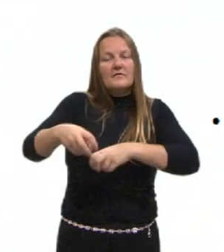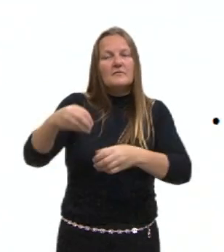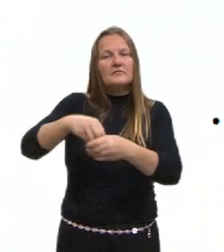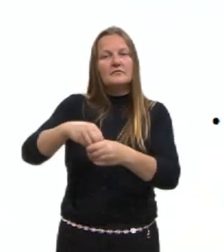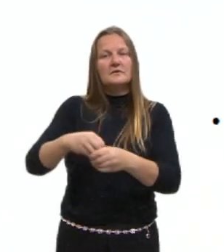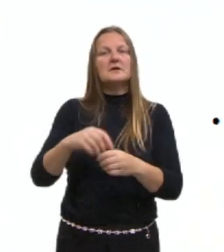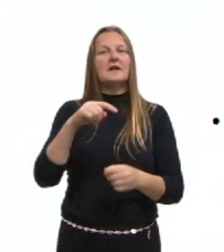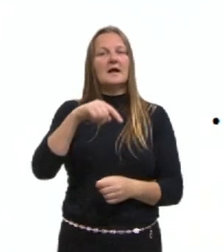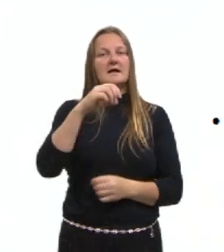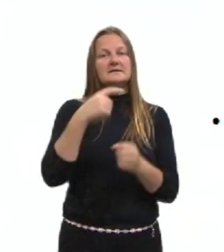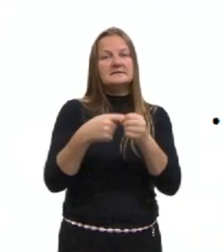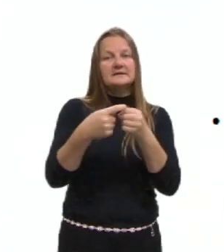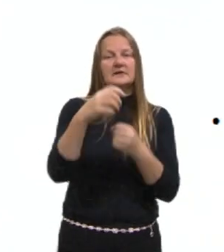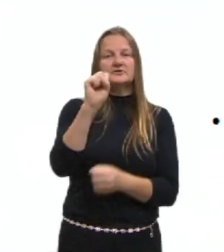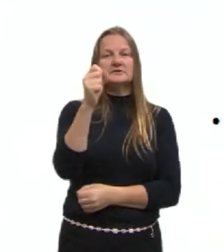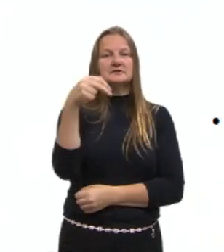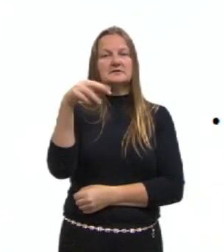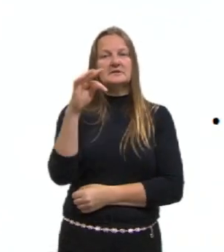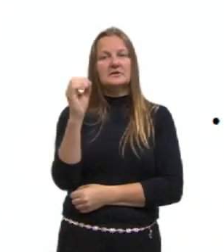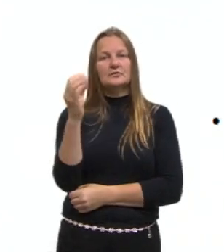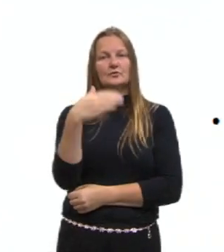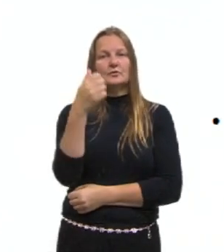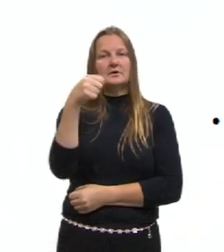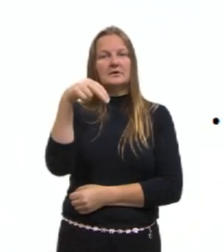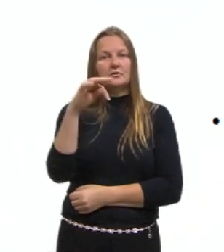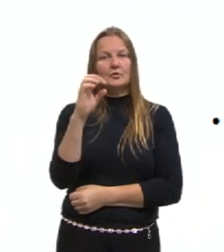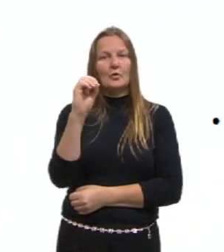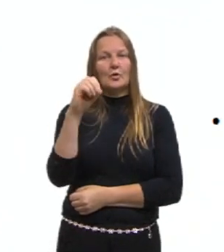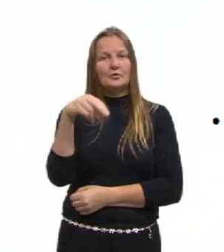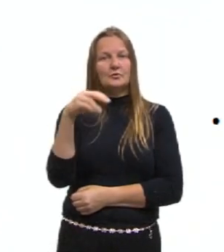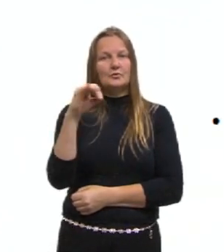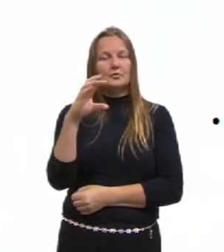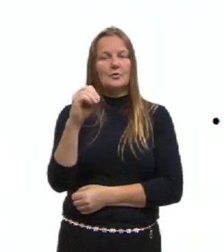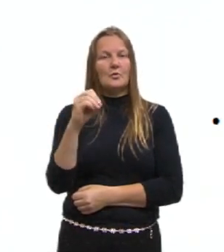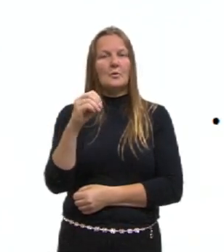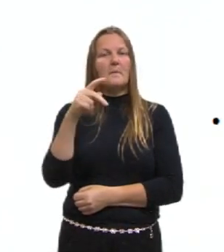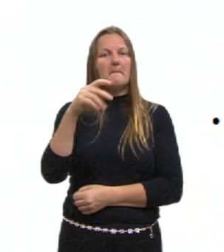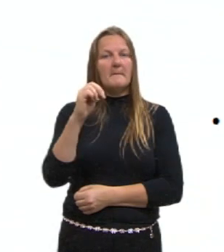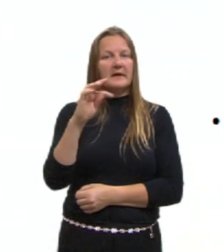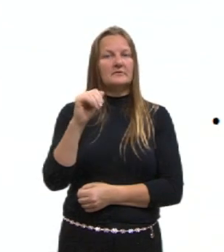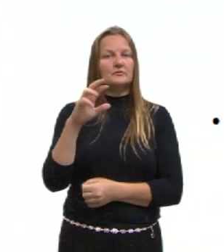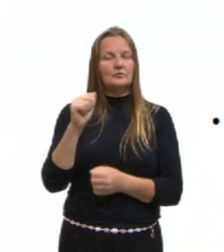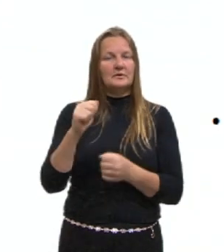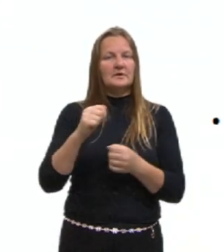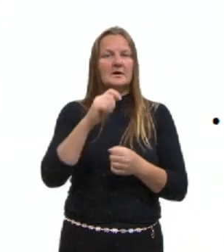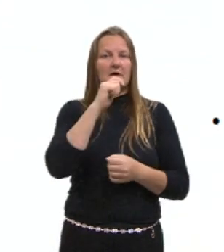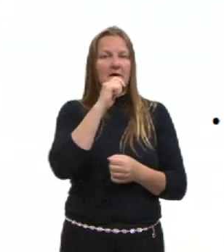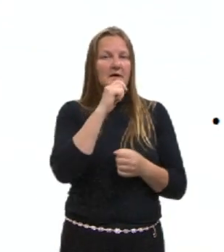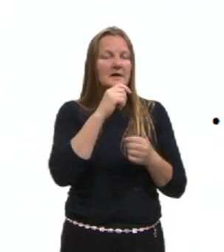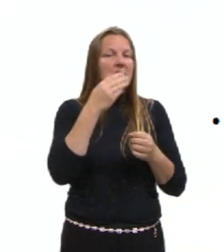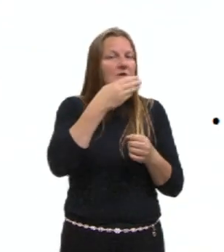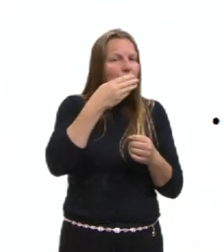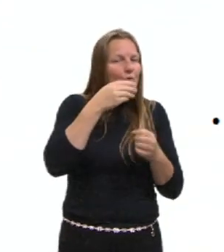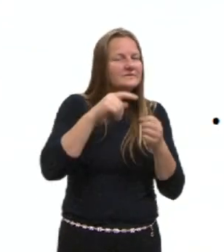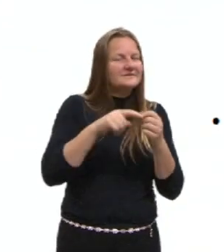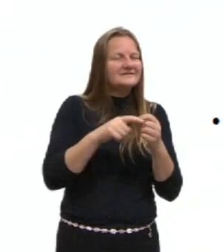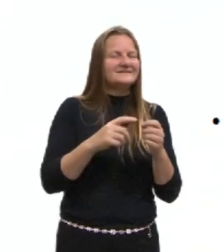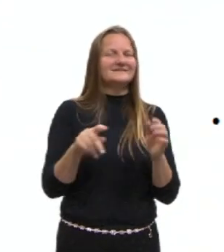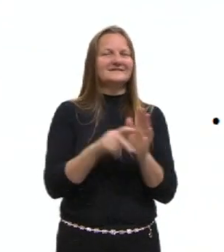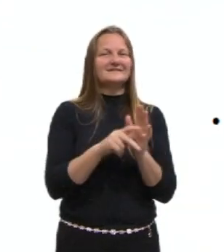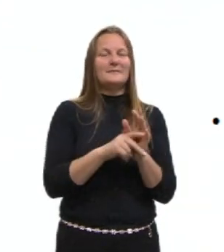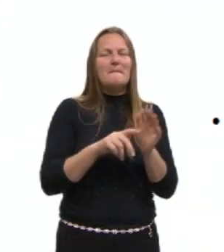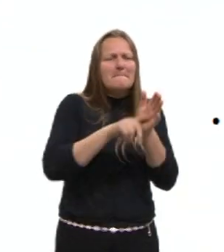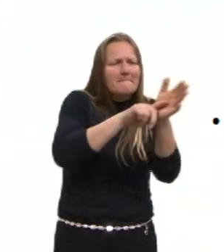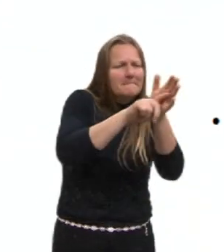Santo Antônio da Patrulha, que é a minha cidade. Então, se tu faz essa variação de cidade, tu está fazendo outro tipo de outra pesquisa, né? Sim. Que também